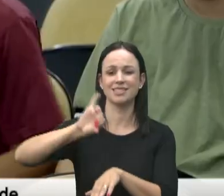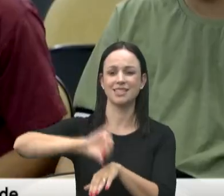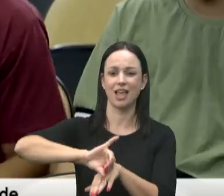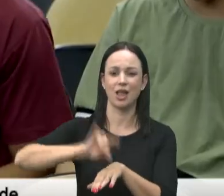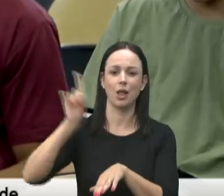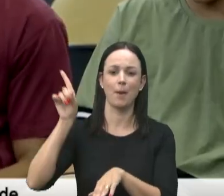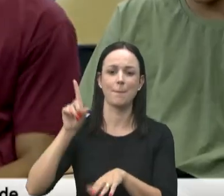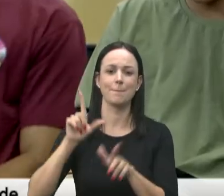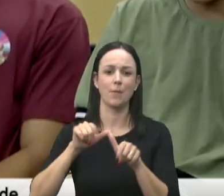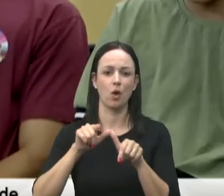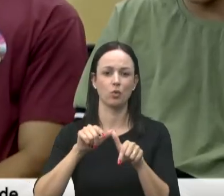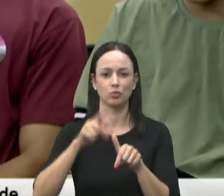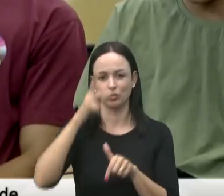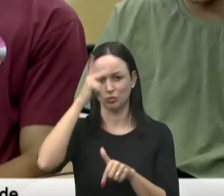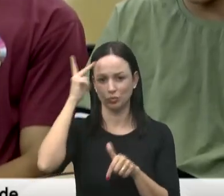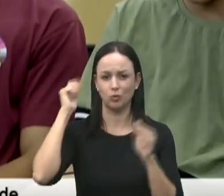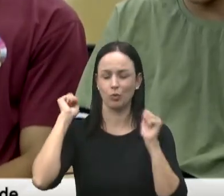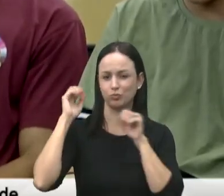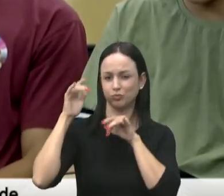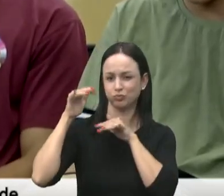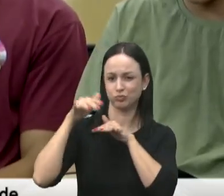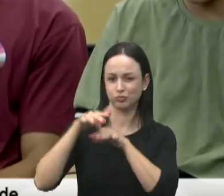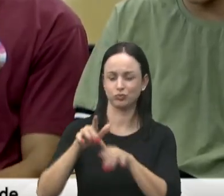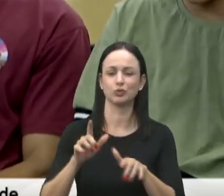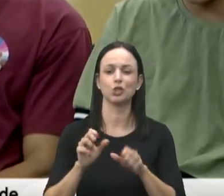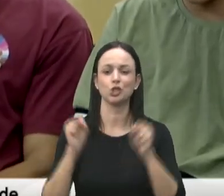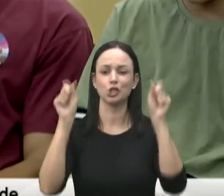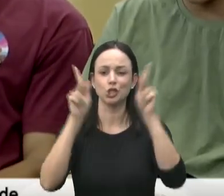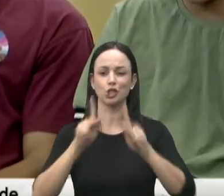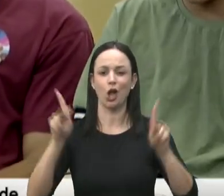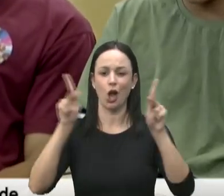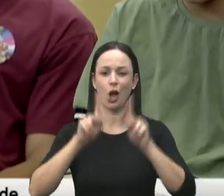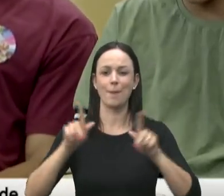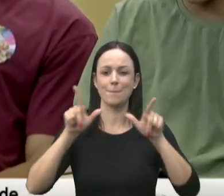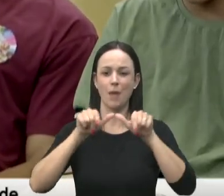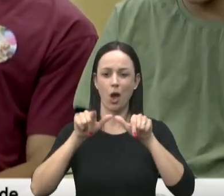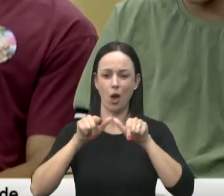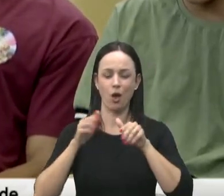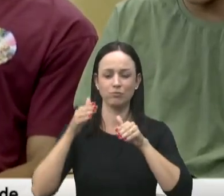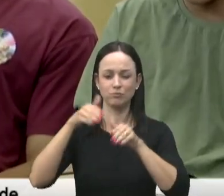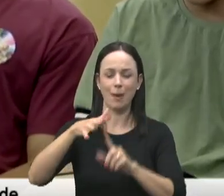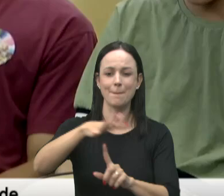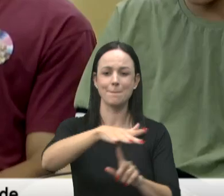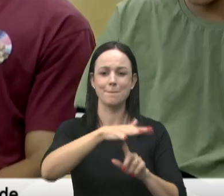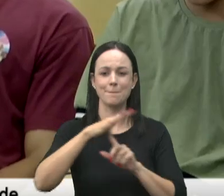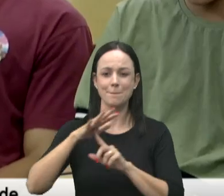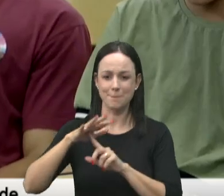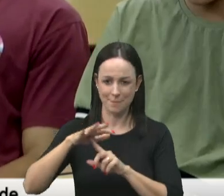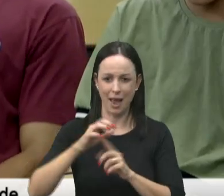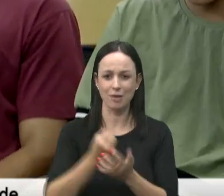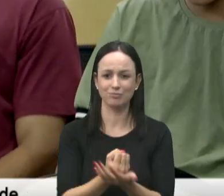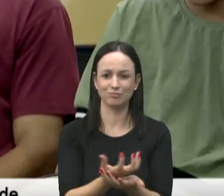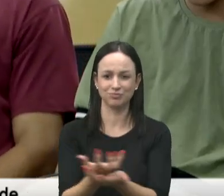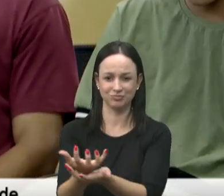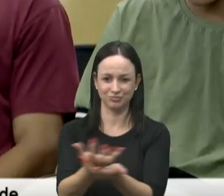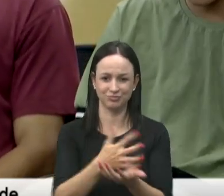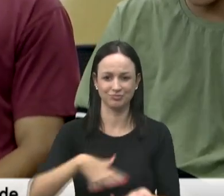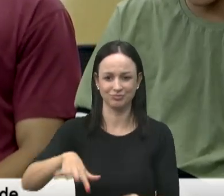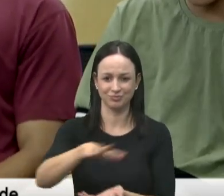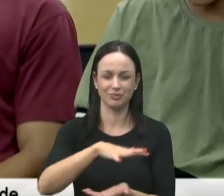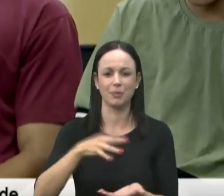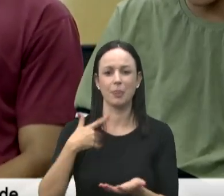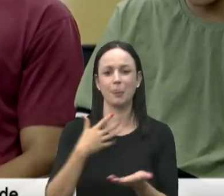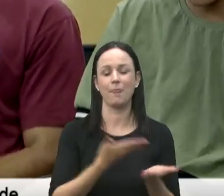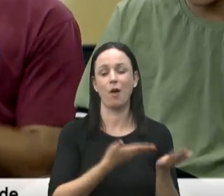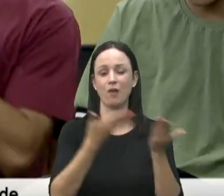Bauru, aquele pessoal descendo do Bauru Shopping até o Parque Vitória Régia. Lá no Parque Vitória Régia, quando eu falava, convidava todos